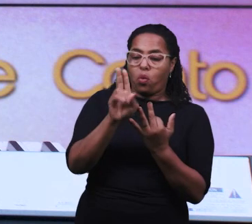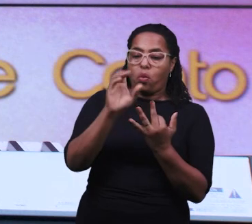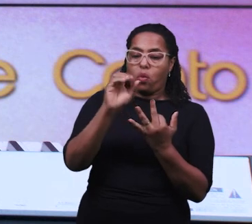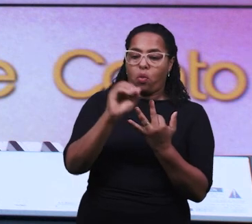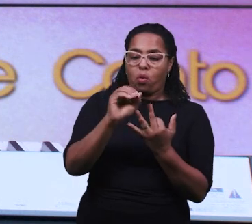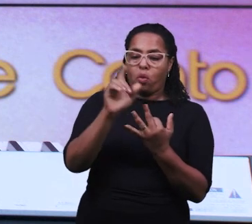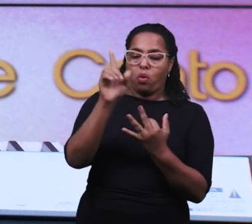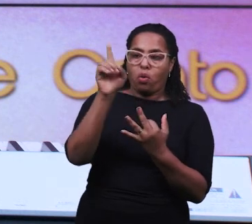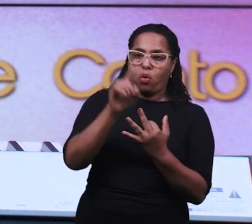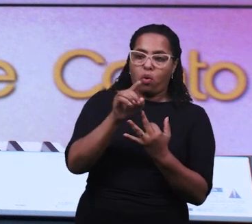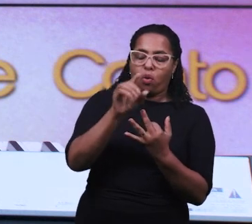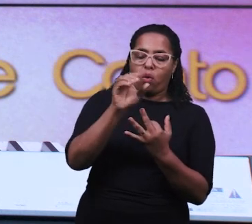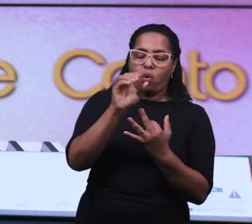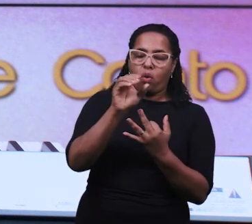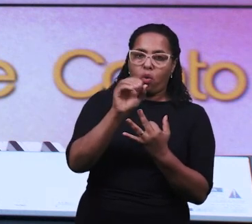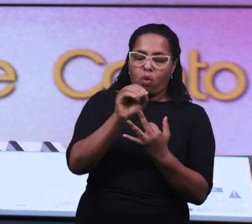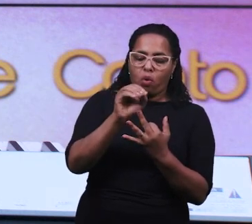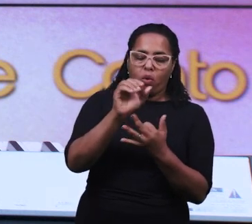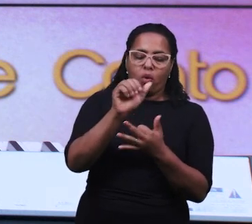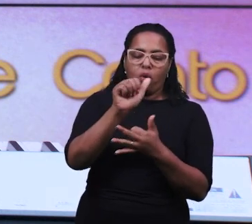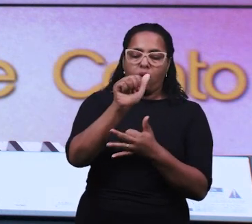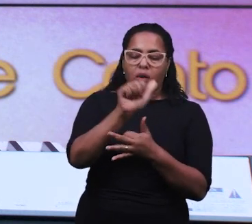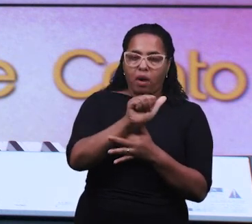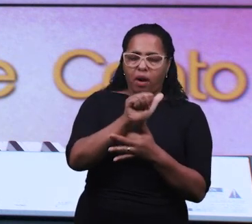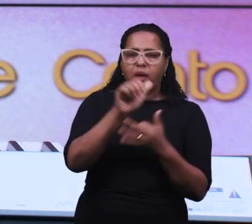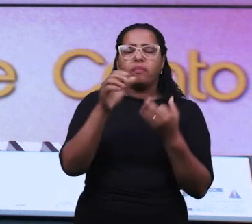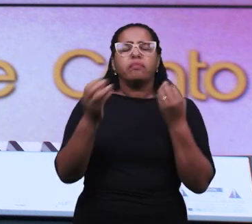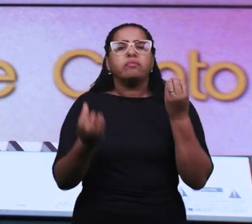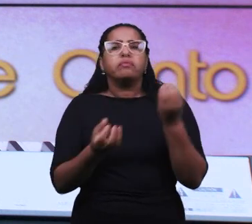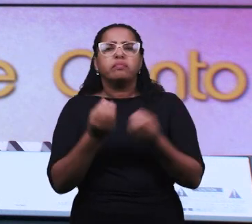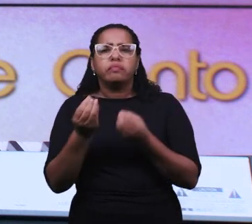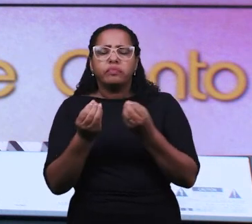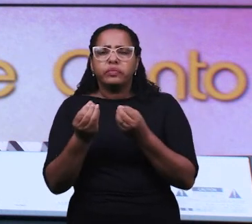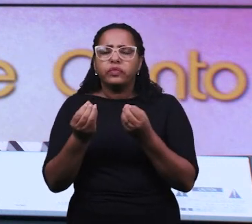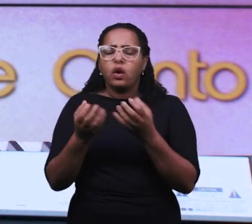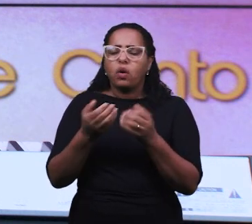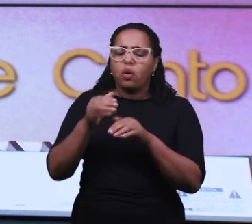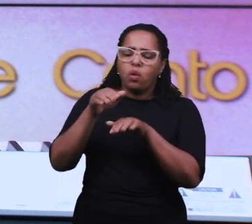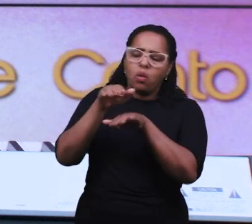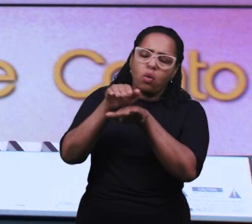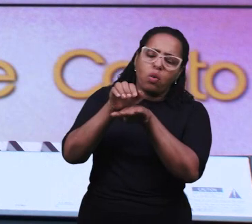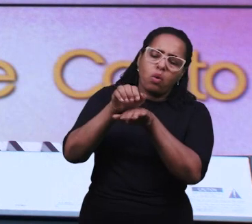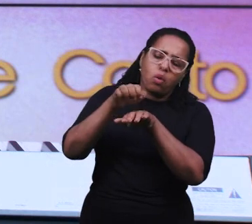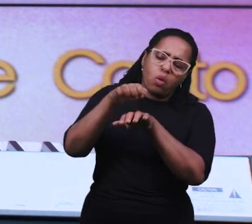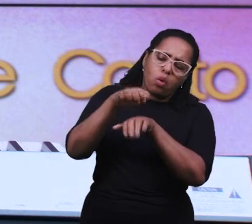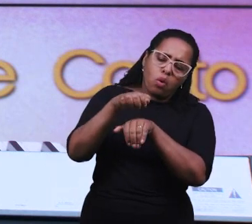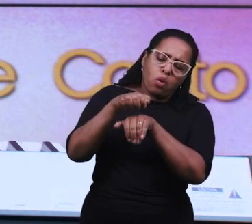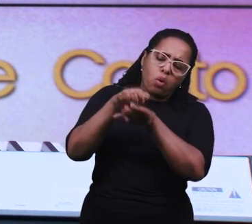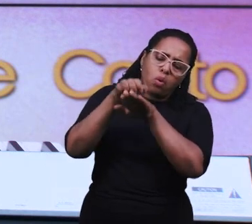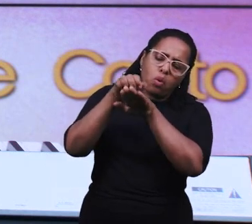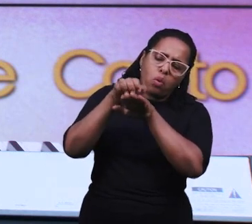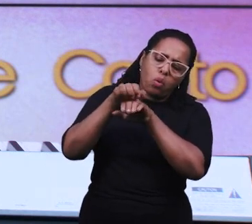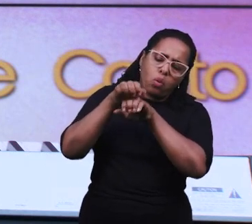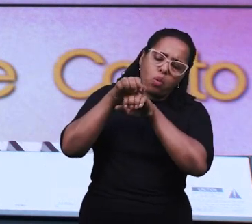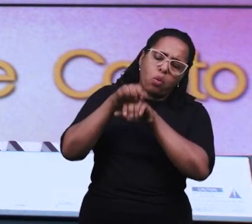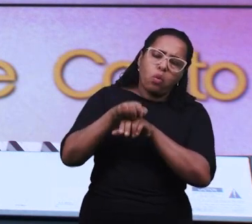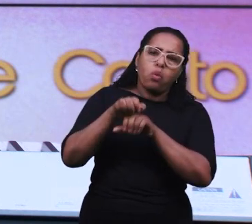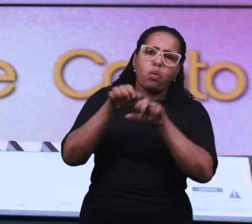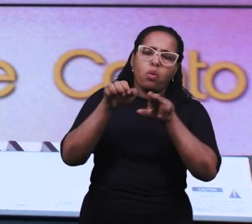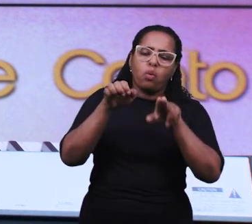O, A. Pensem no posicionamento dos articuladores em cada uma dessas vogais.